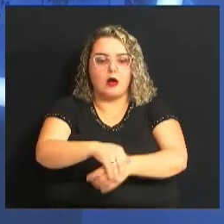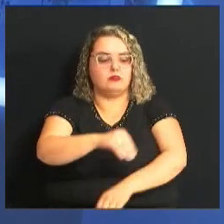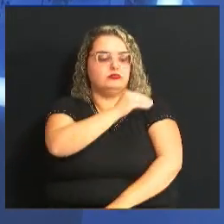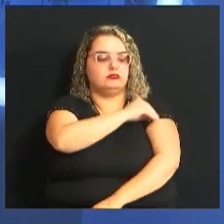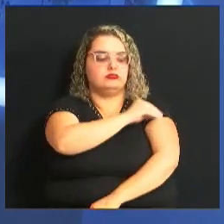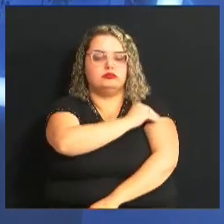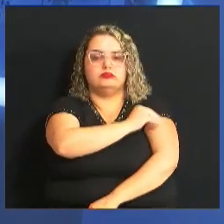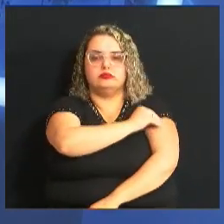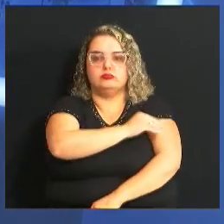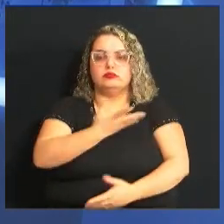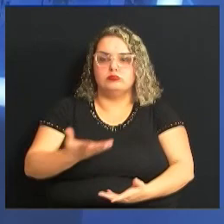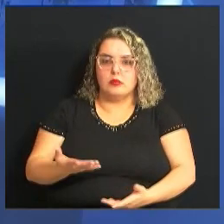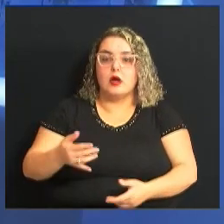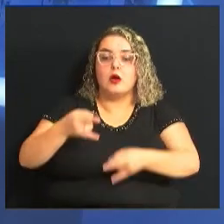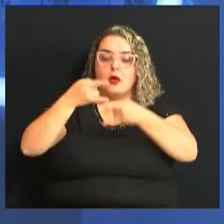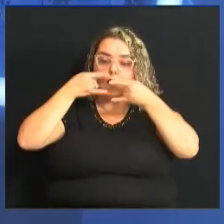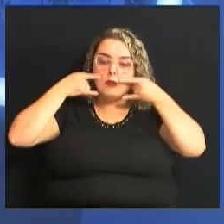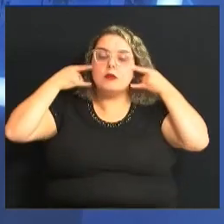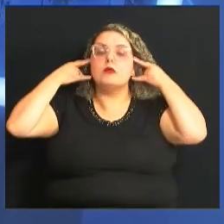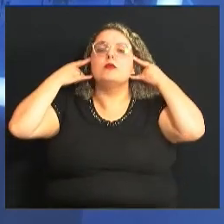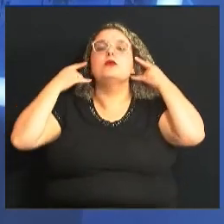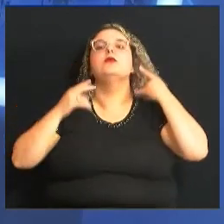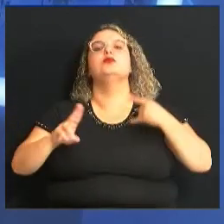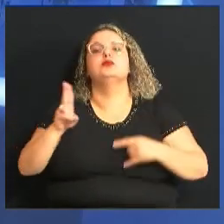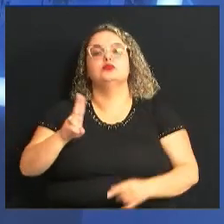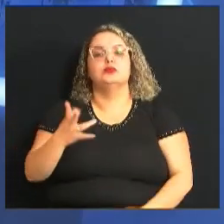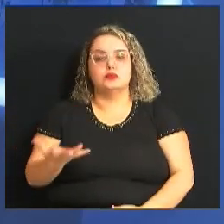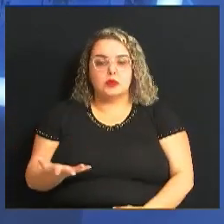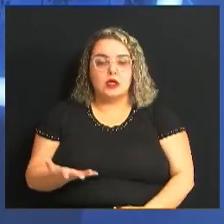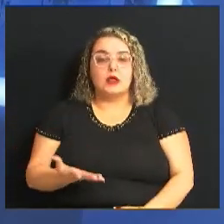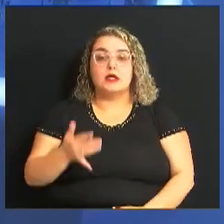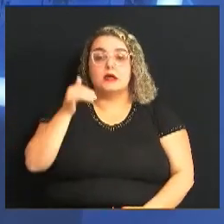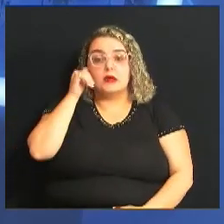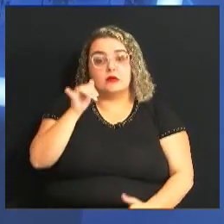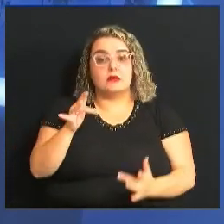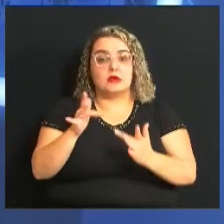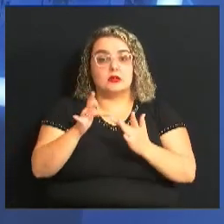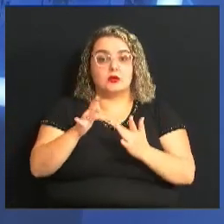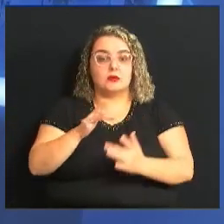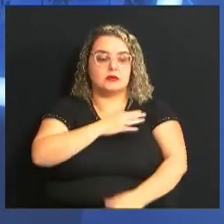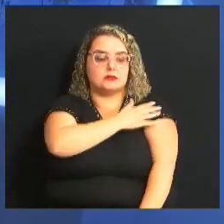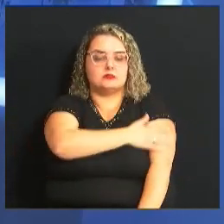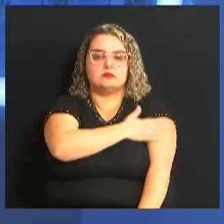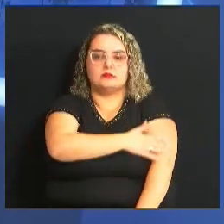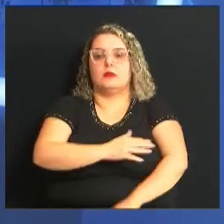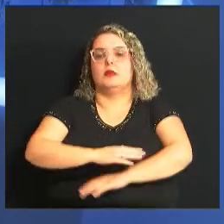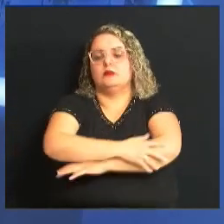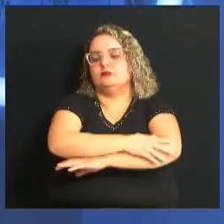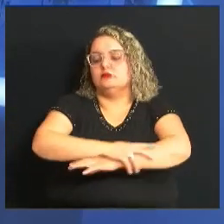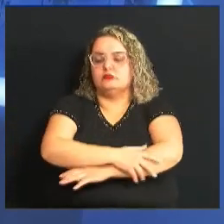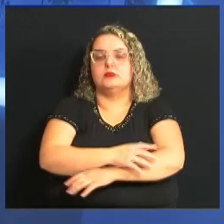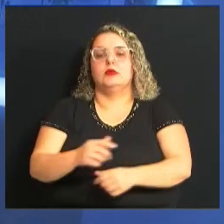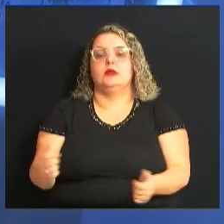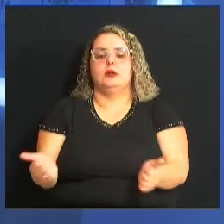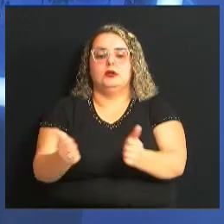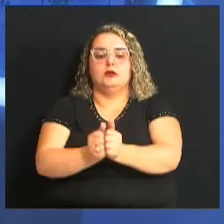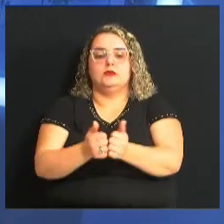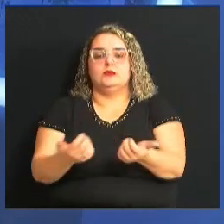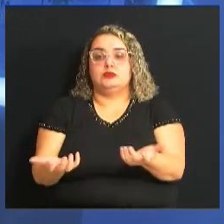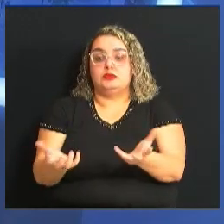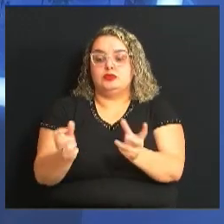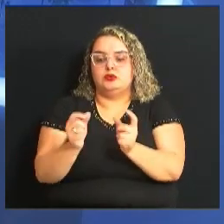de pessoas, evitar situação de contato físico pele a pele em ambientes de aglomeração, além de